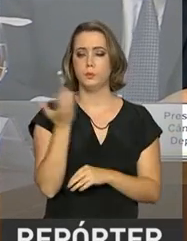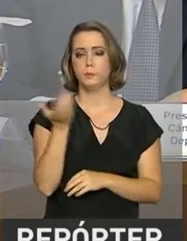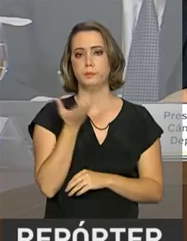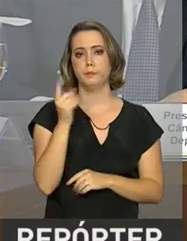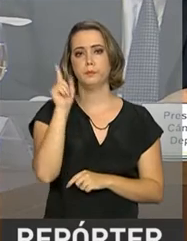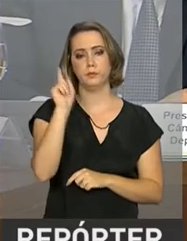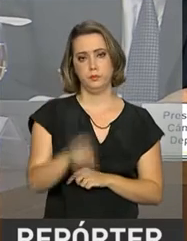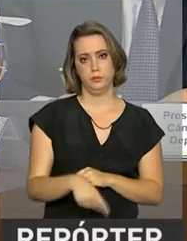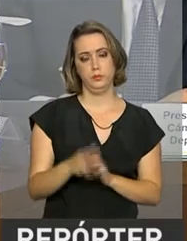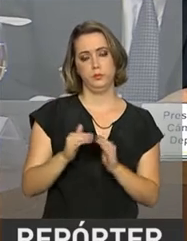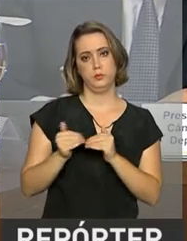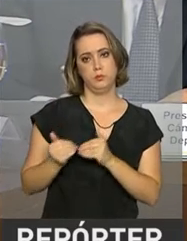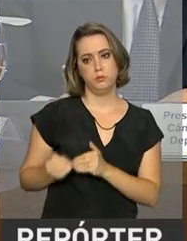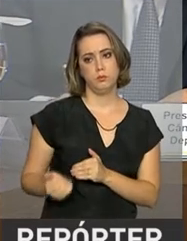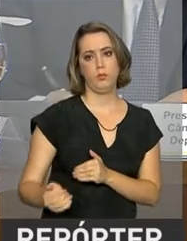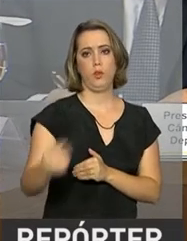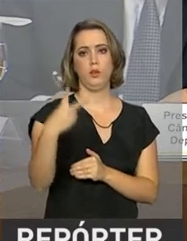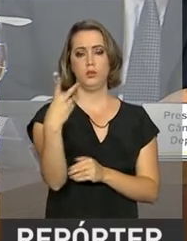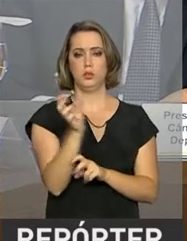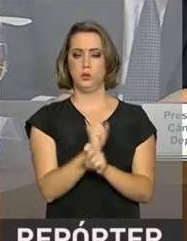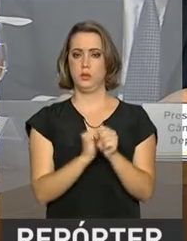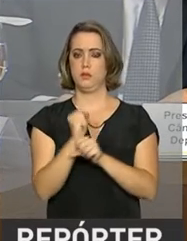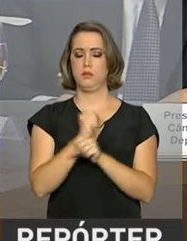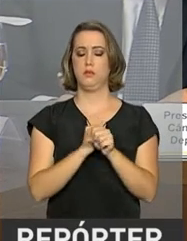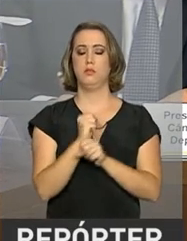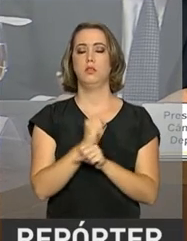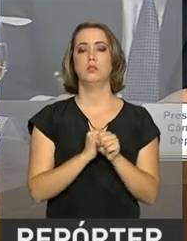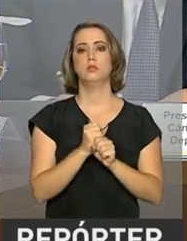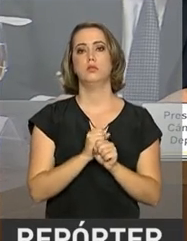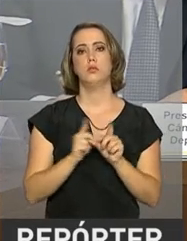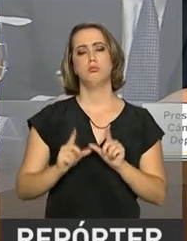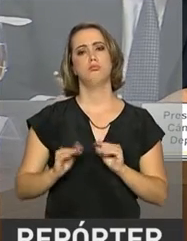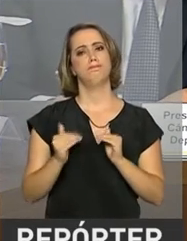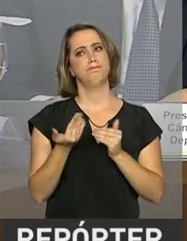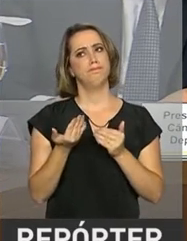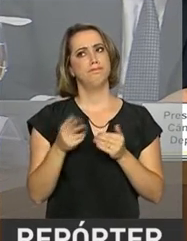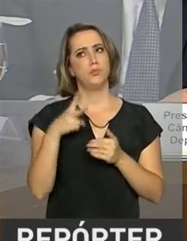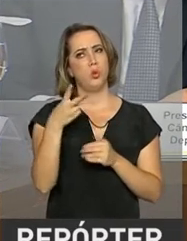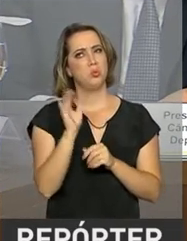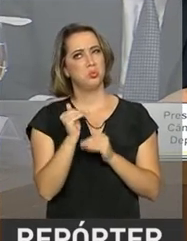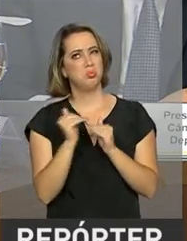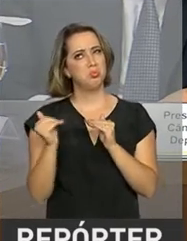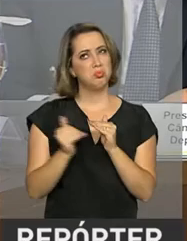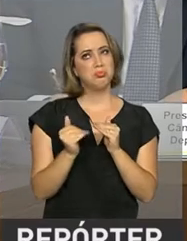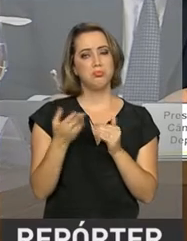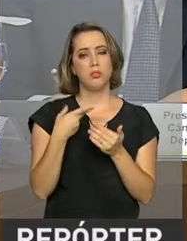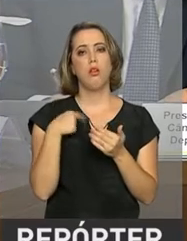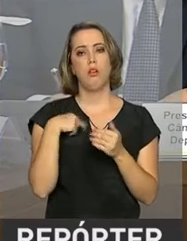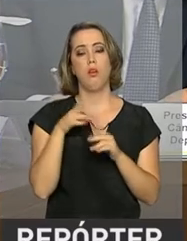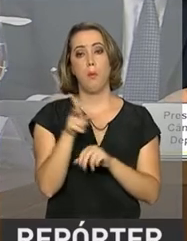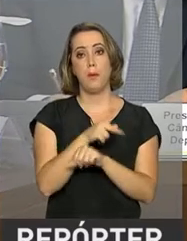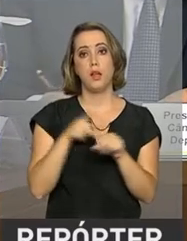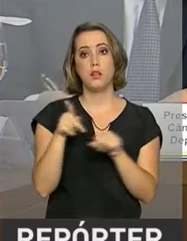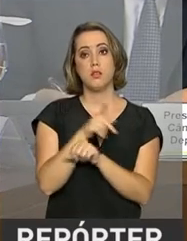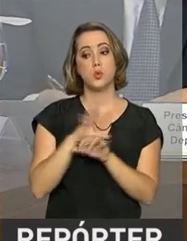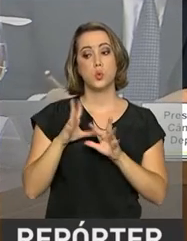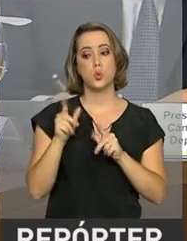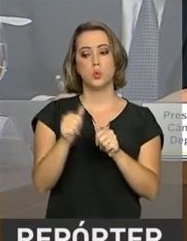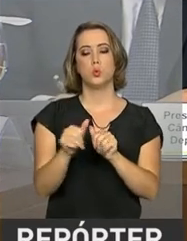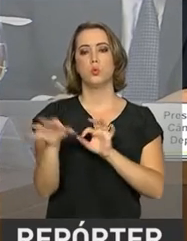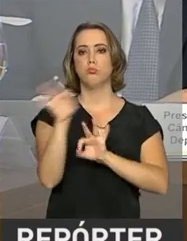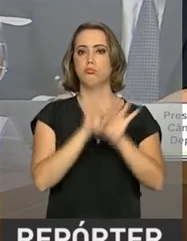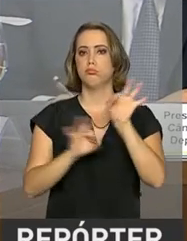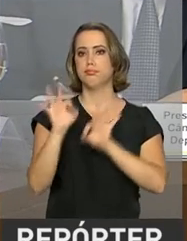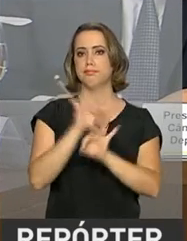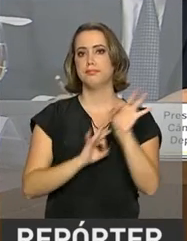ao longo desses dois anos a deixar o país por